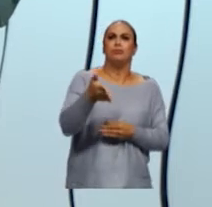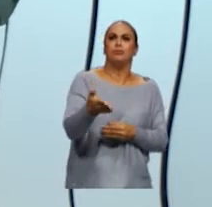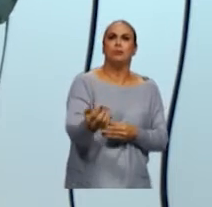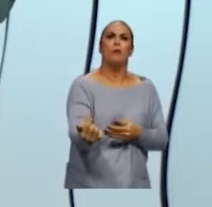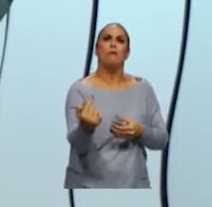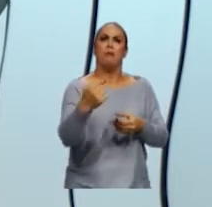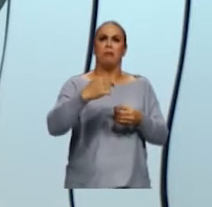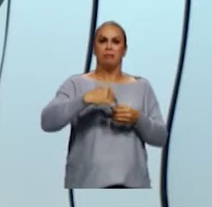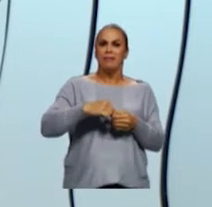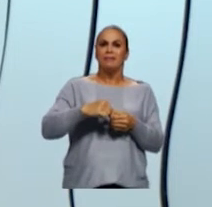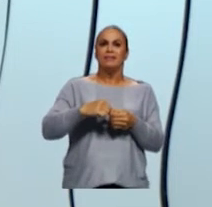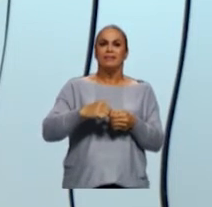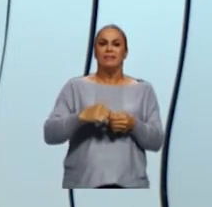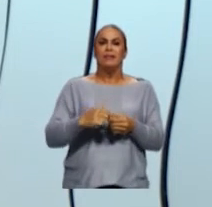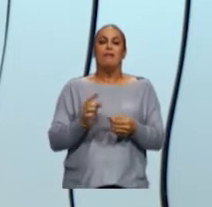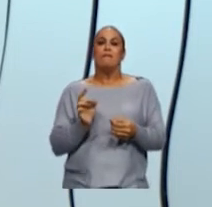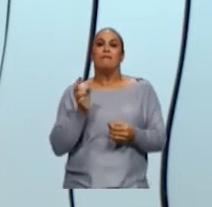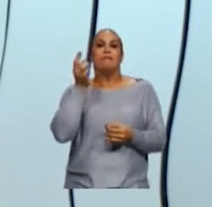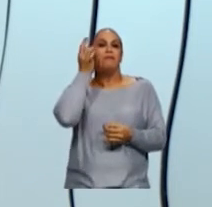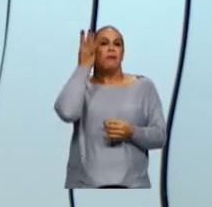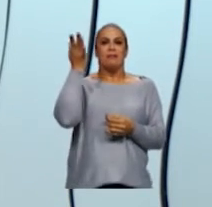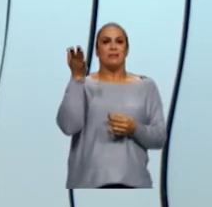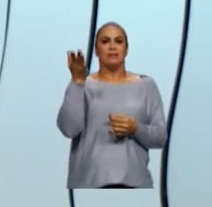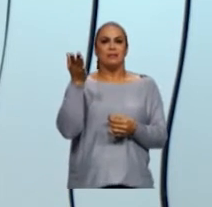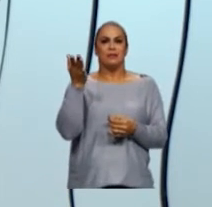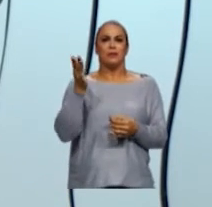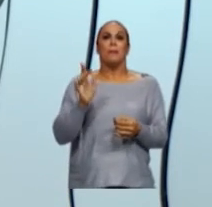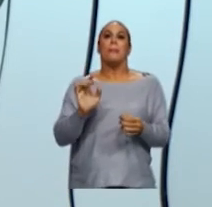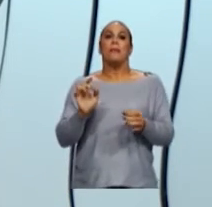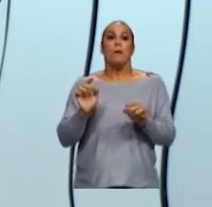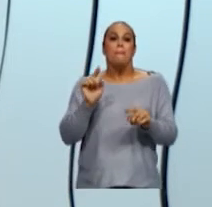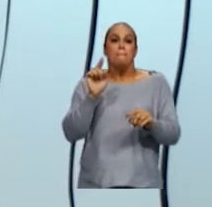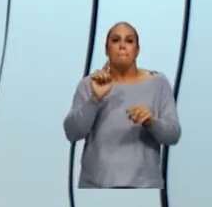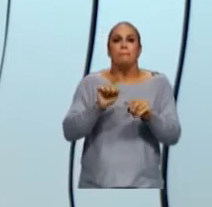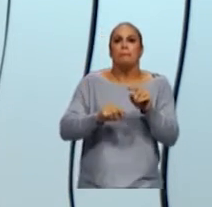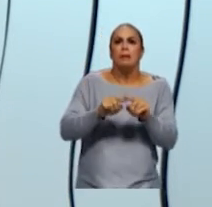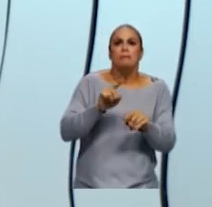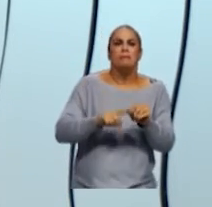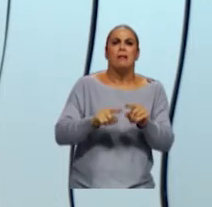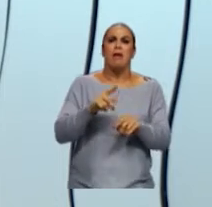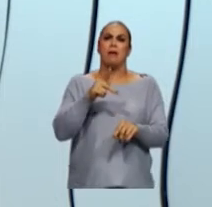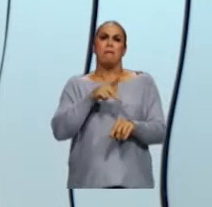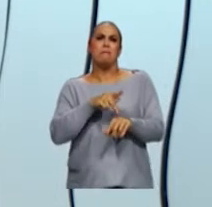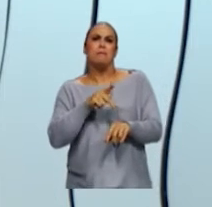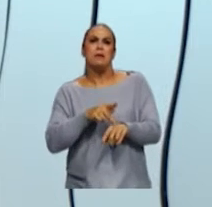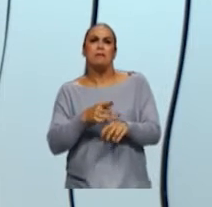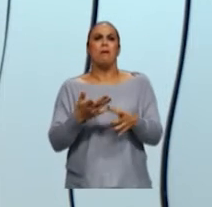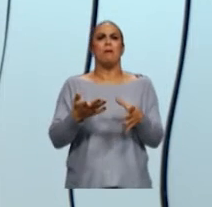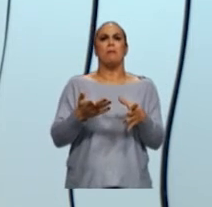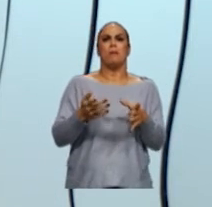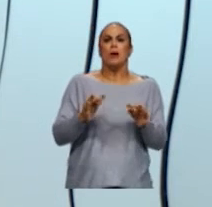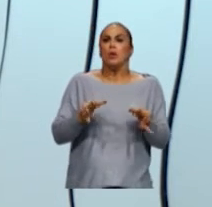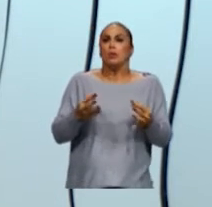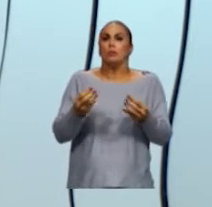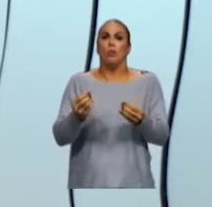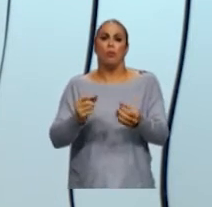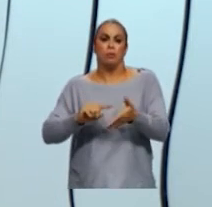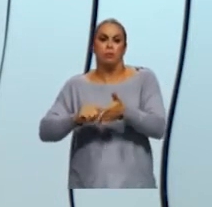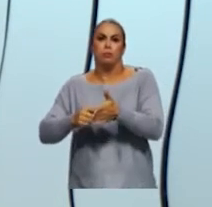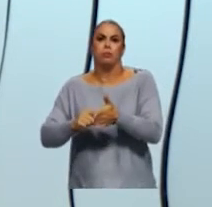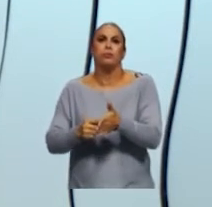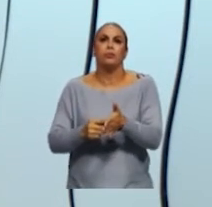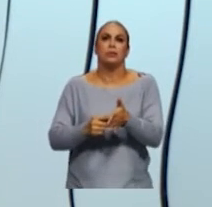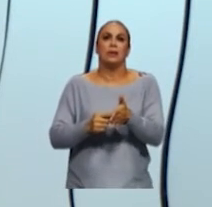da produção, a gente tem essa relação de matéria-prima e produto industrializado